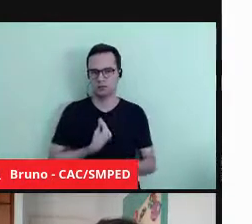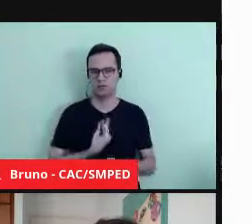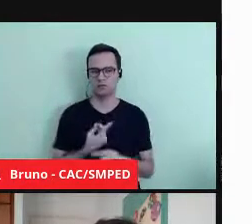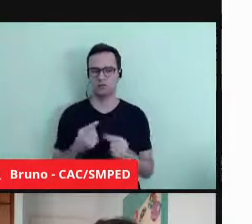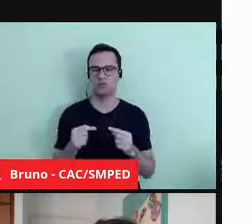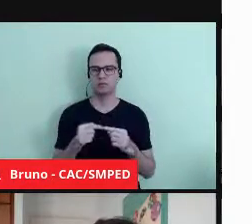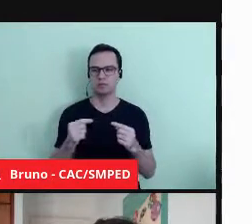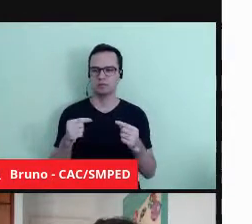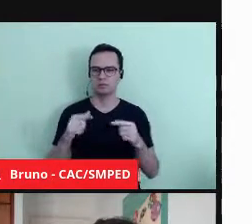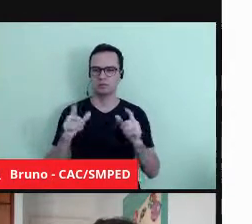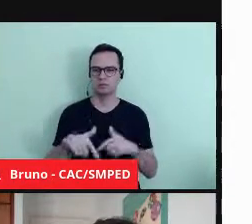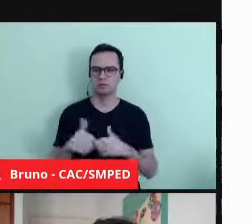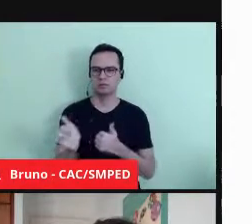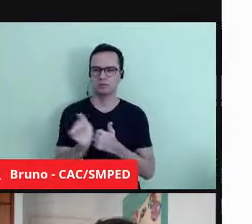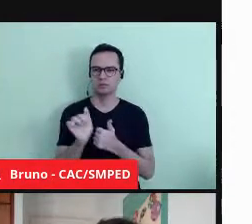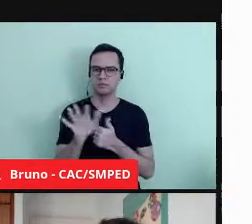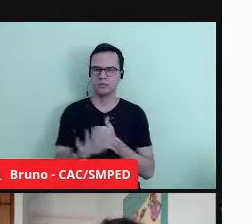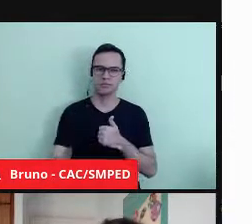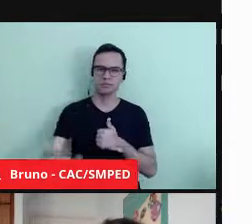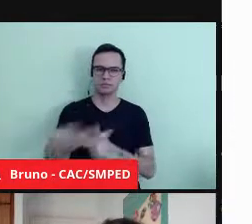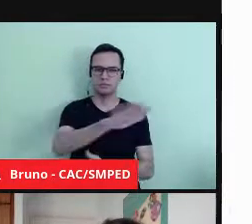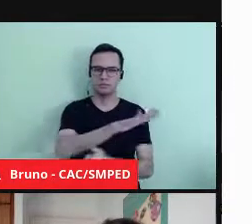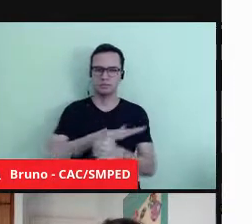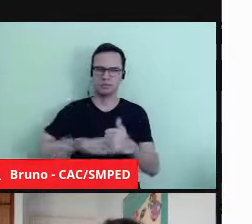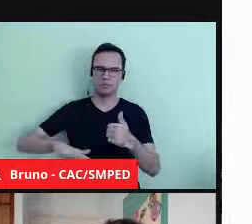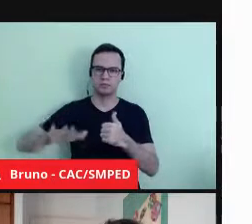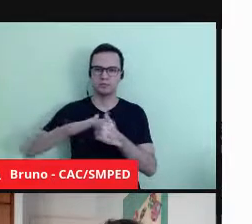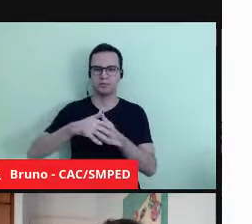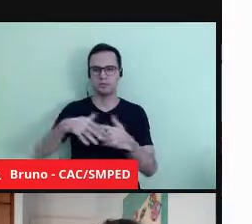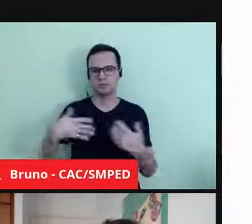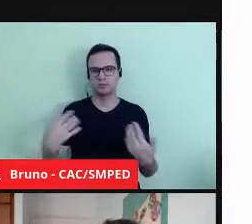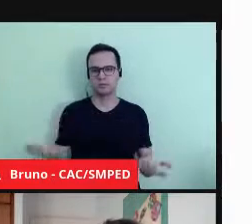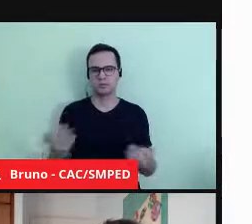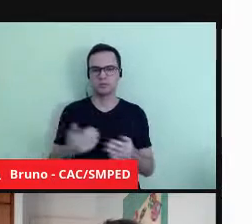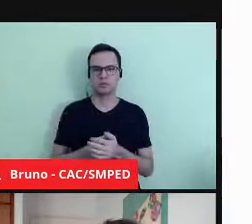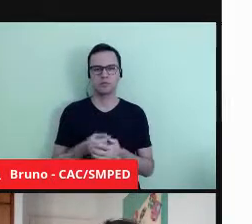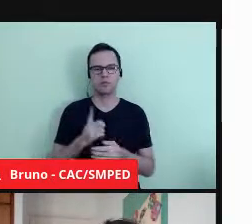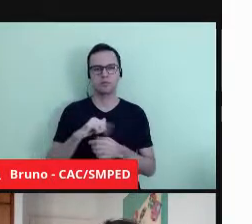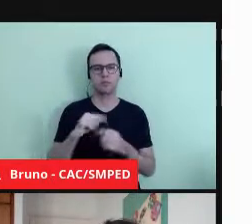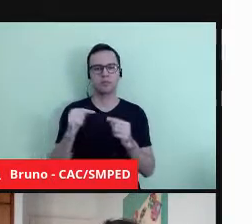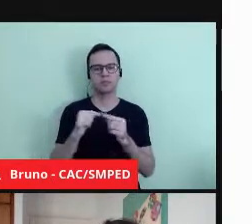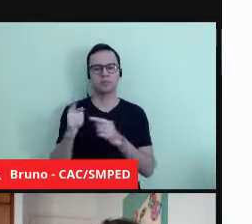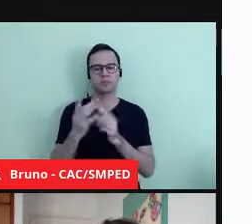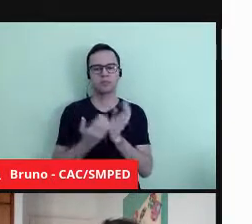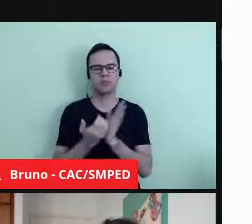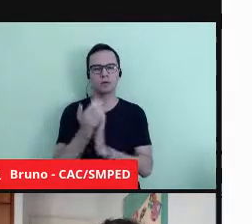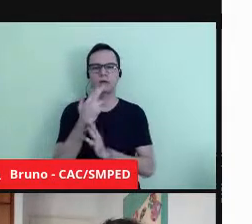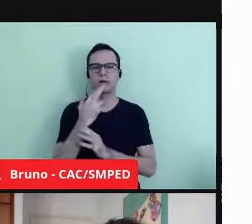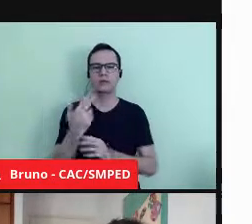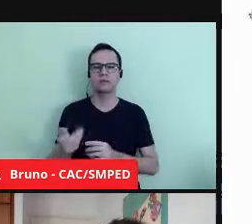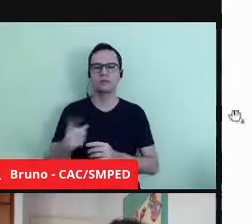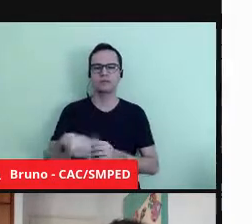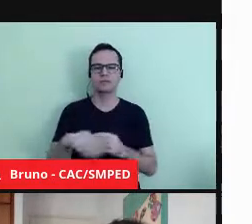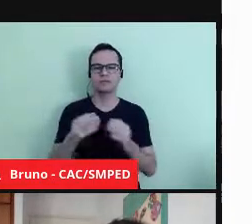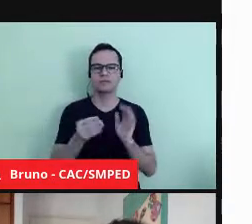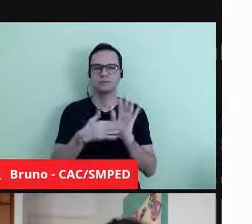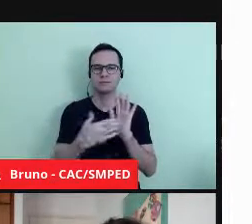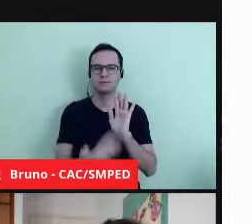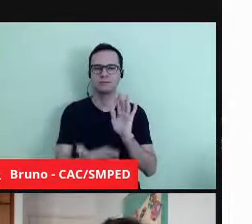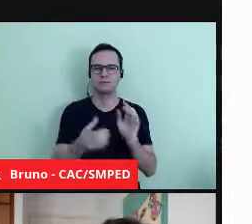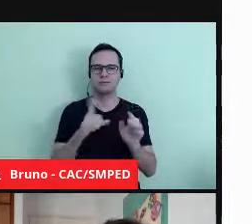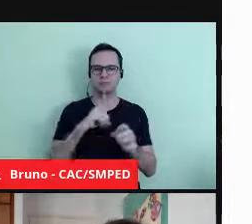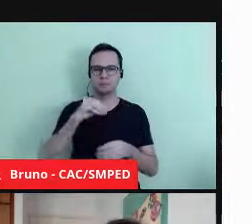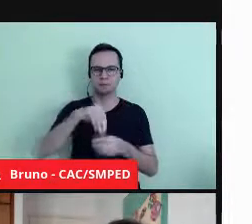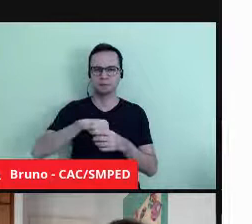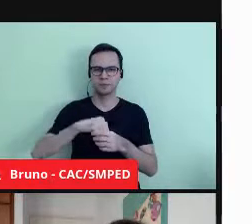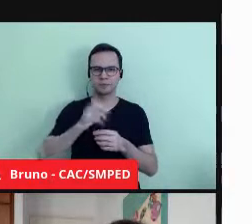moram nesse território, né, e como a gente também, a partir das línguas que a gente propõe dentro do aplicativo, que